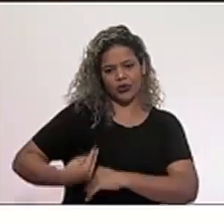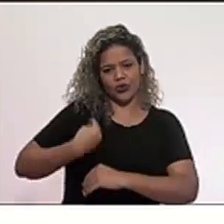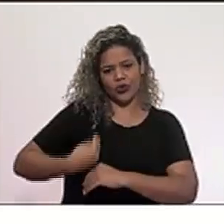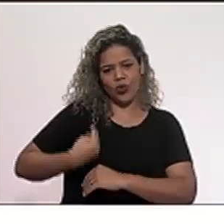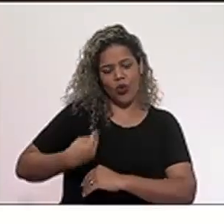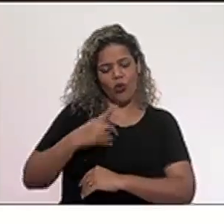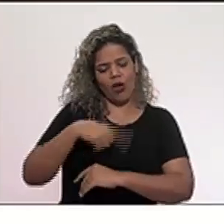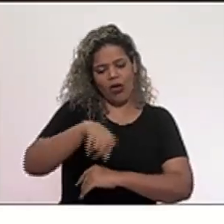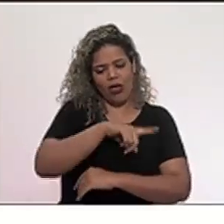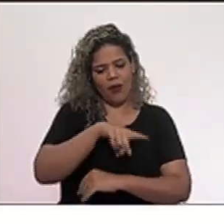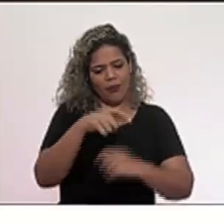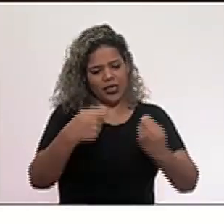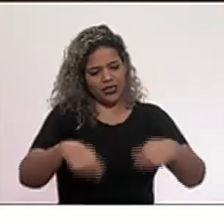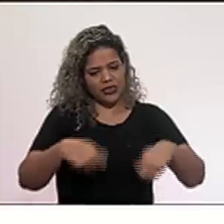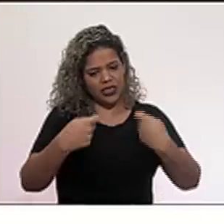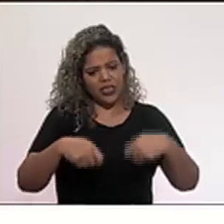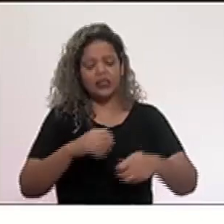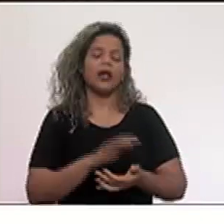que devem